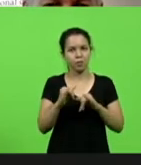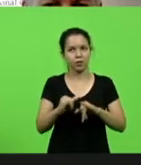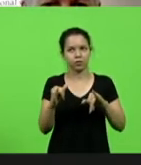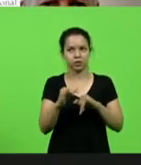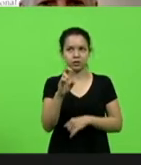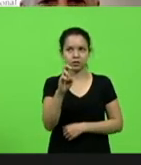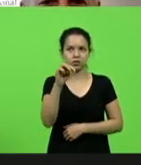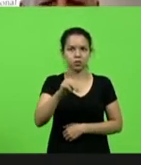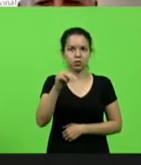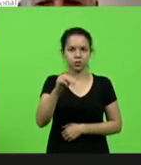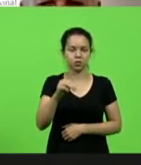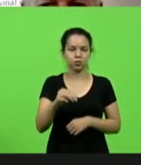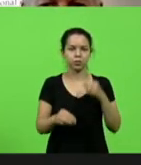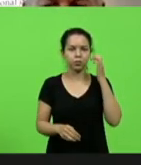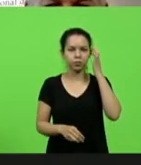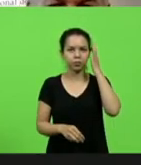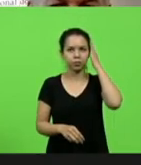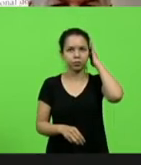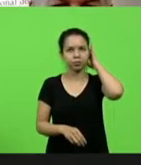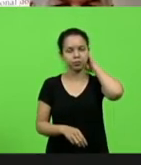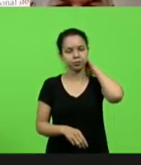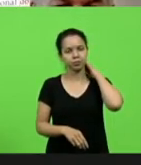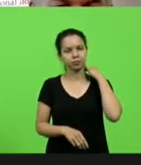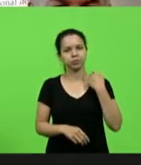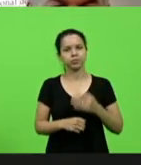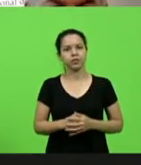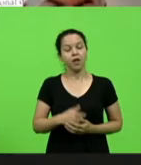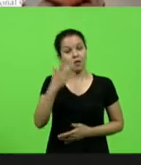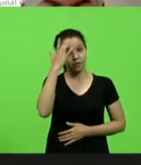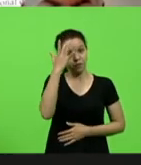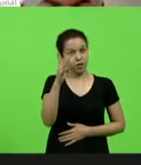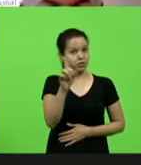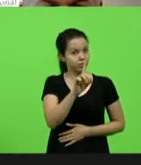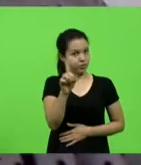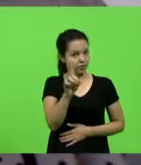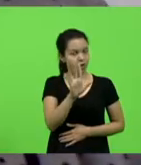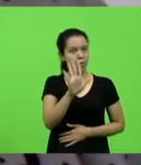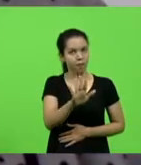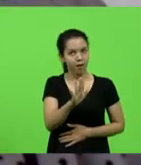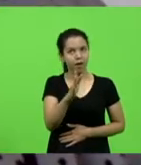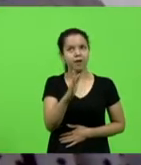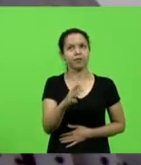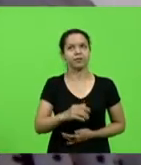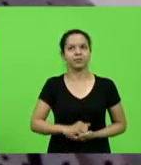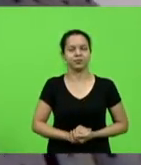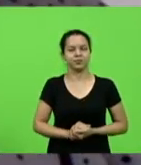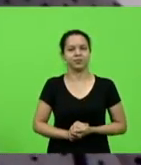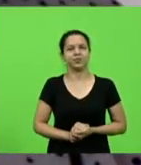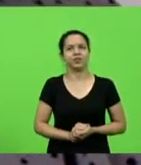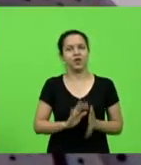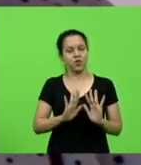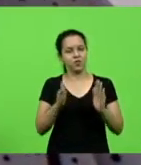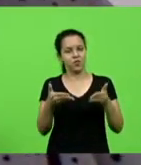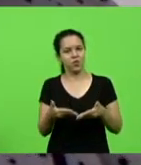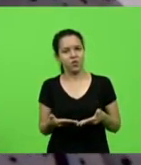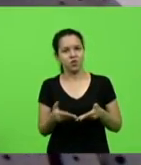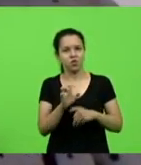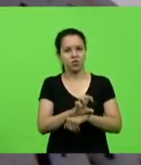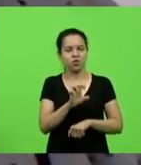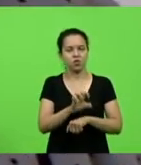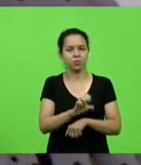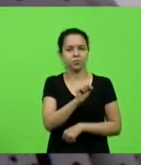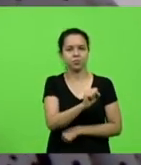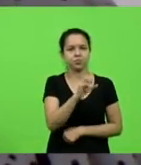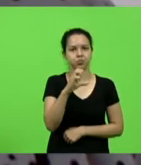5 minutos. Não é fácil, deputada, mas vamos lá. Em nome do Fórum Estadual de Educação de Santa Catarina,